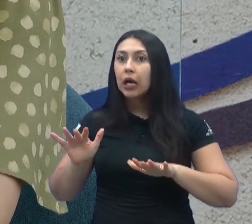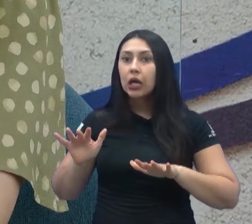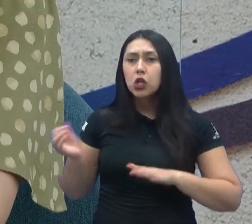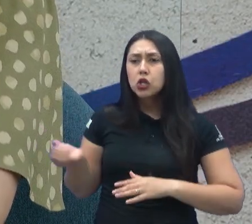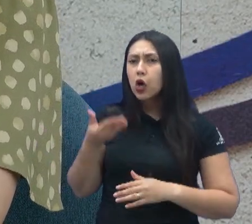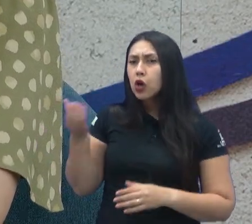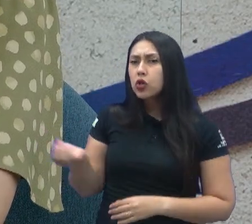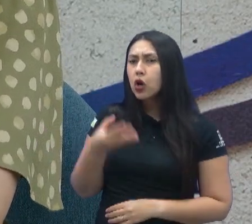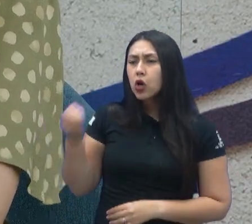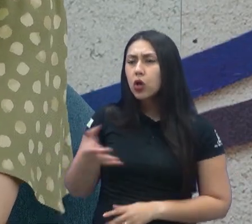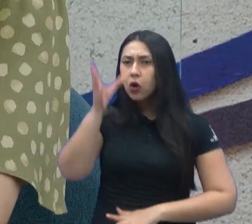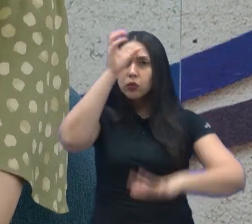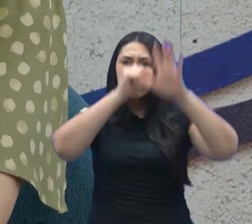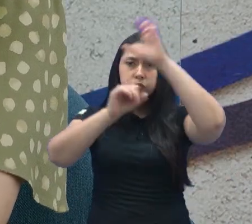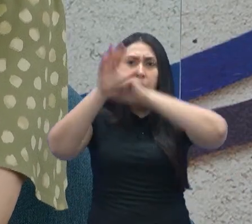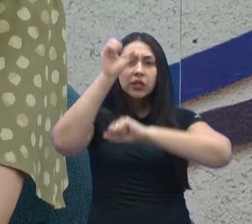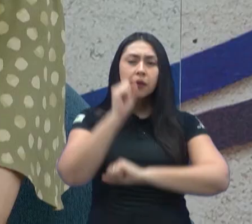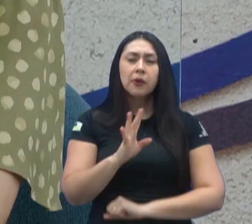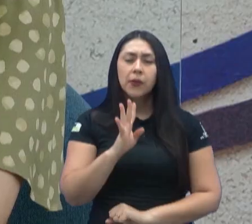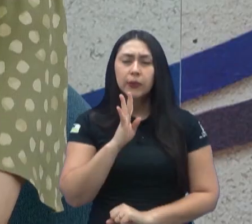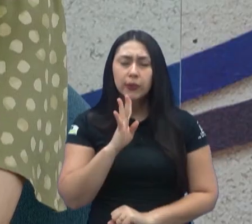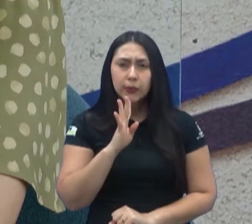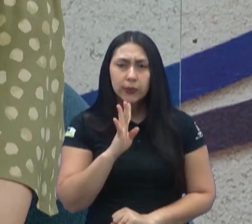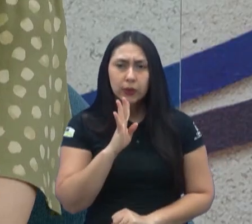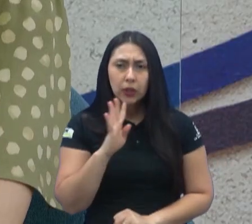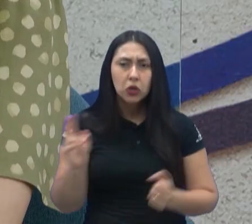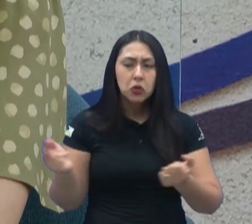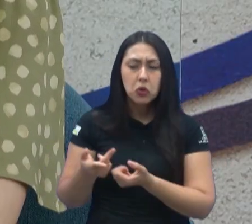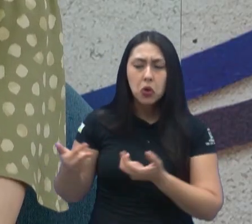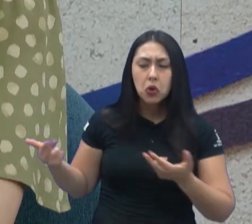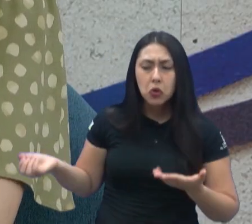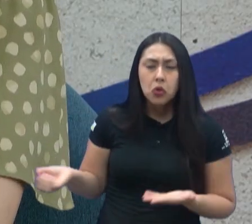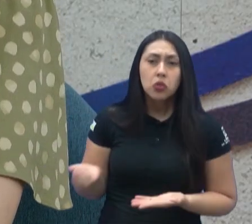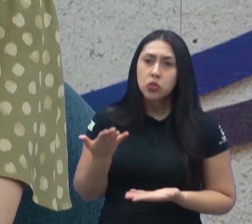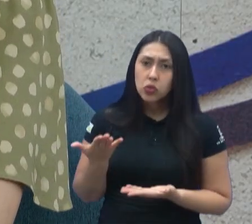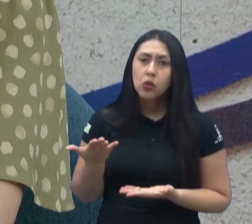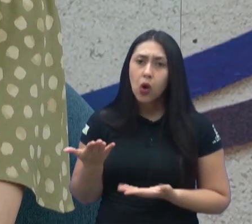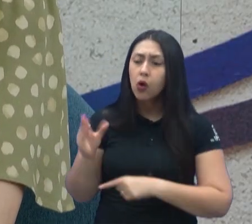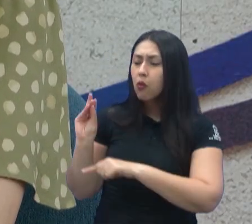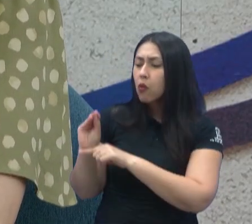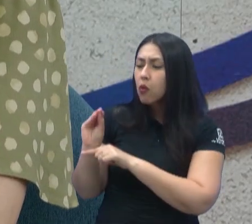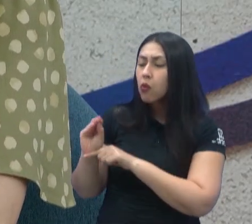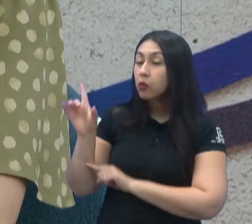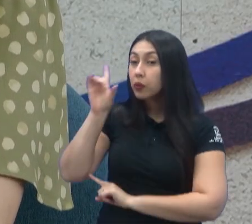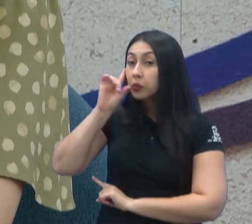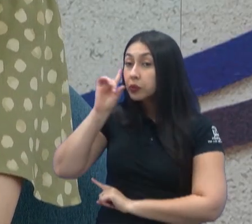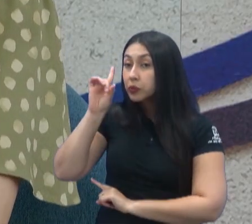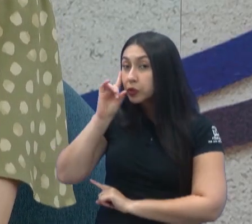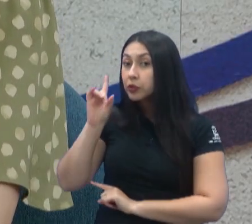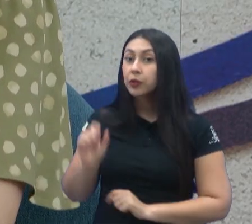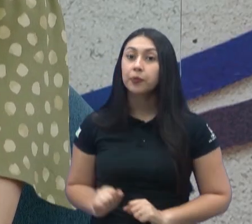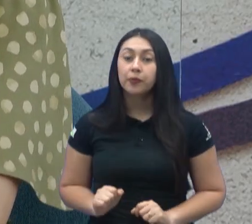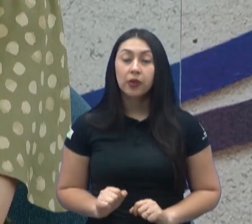né, para ter ideia um pouco sobre as questões do cuidado do dia a dia. Que é